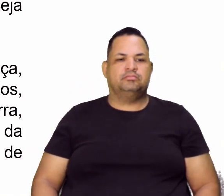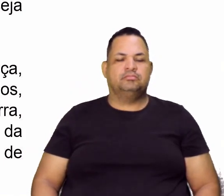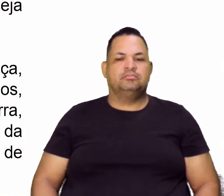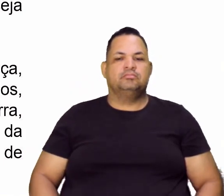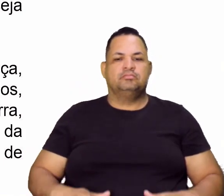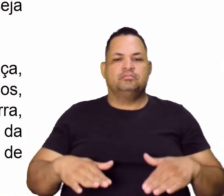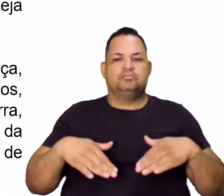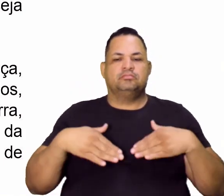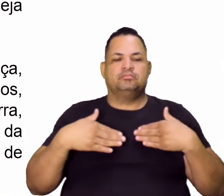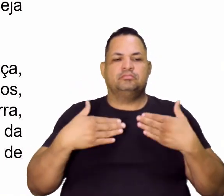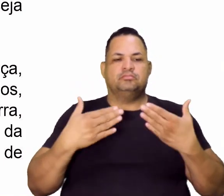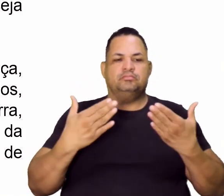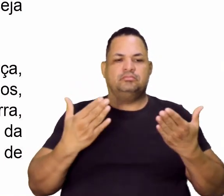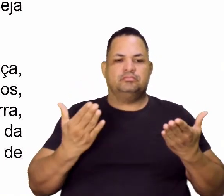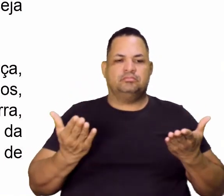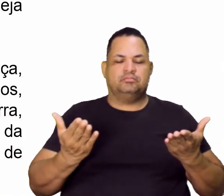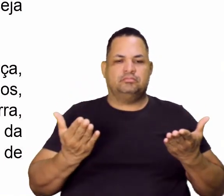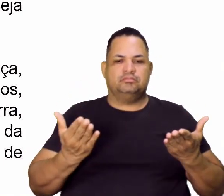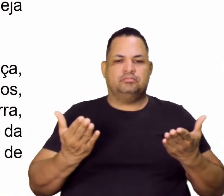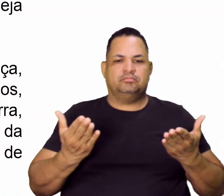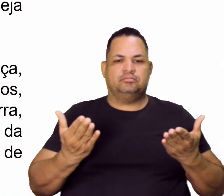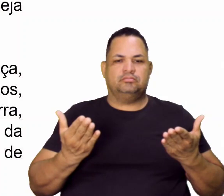Qual é a